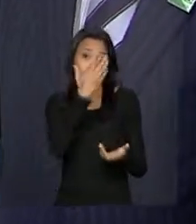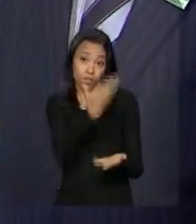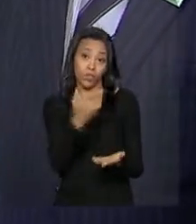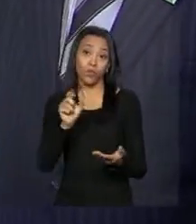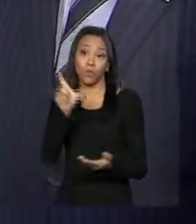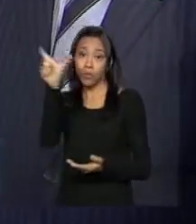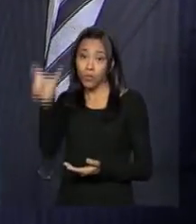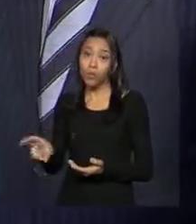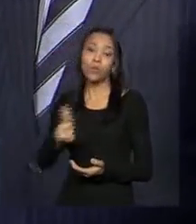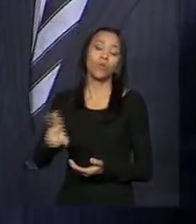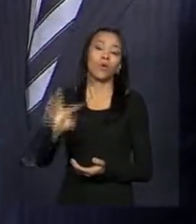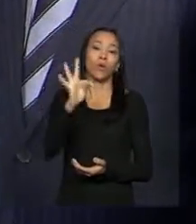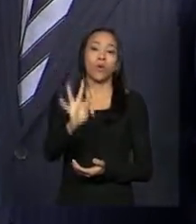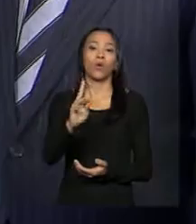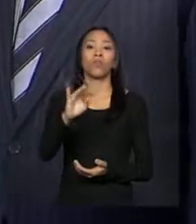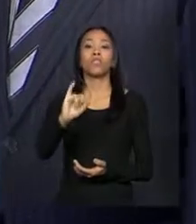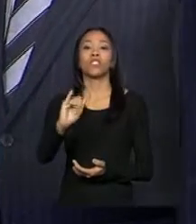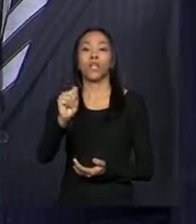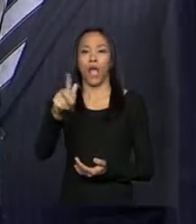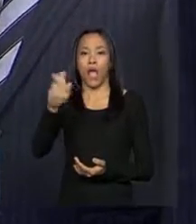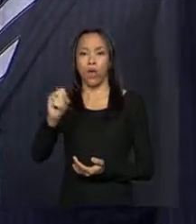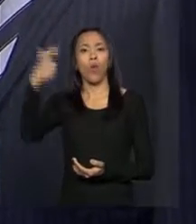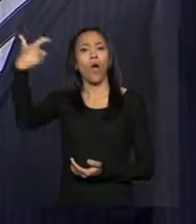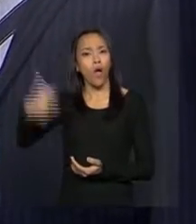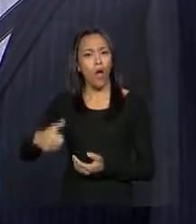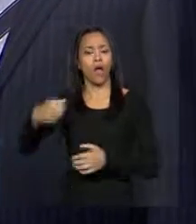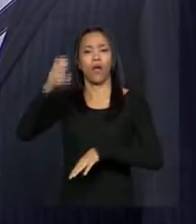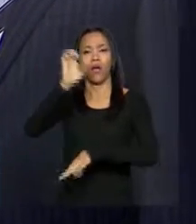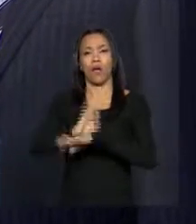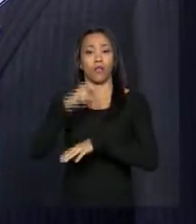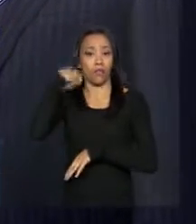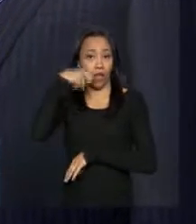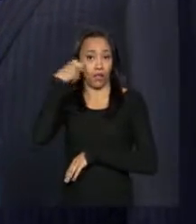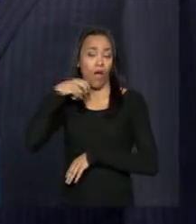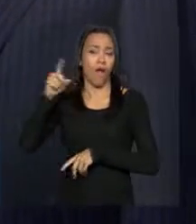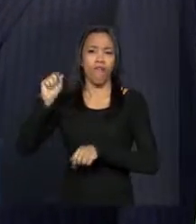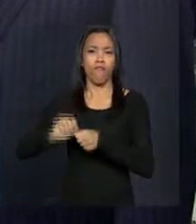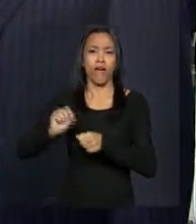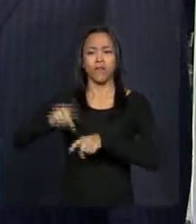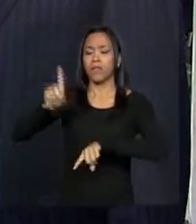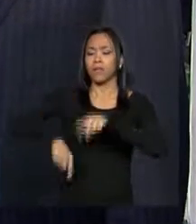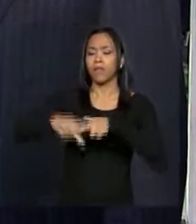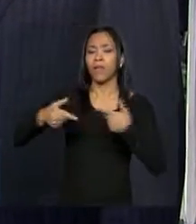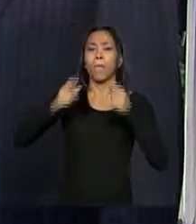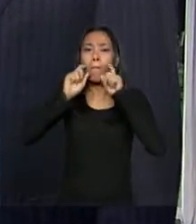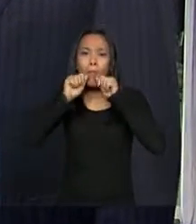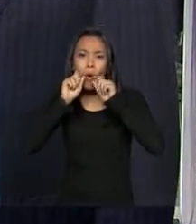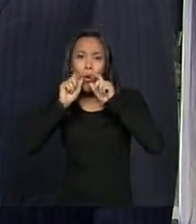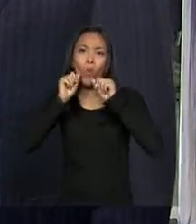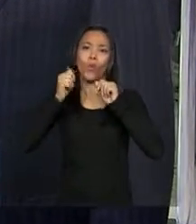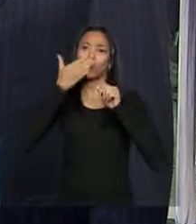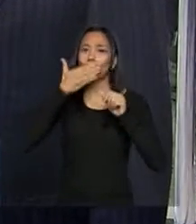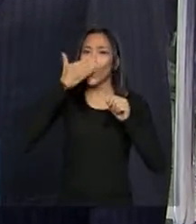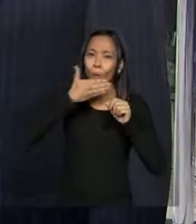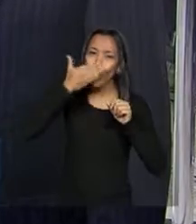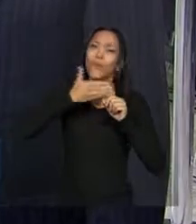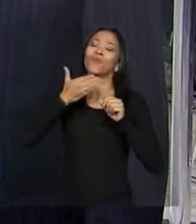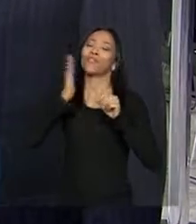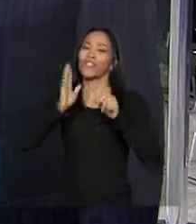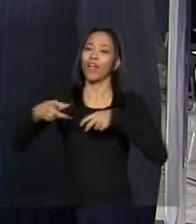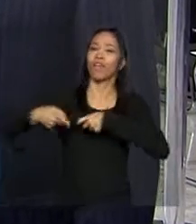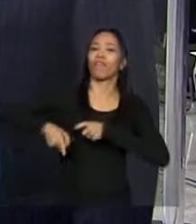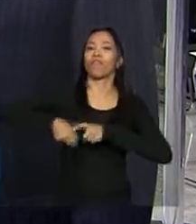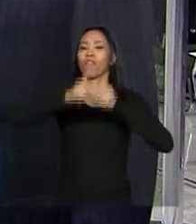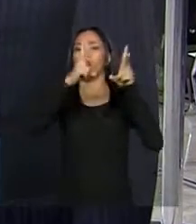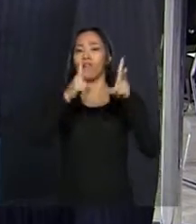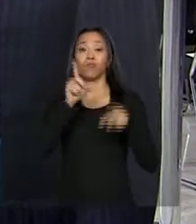Thiago Simas, ele veio lá de Natal, no Rio Grande do Norte, e produz balas e outros doces que já adoçam aí a vida dos americanos. Vamos